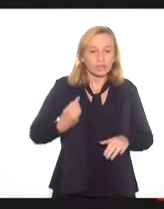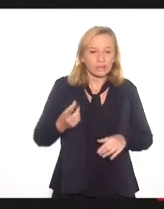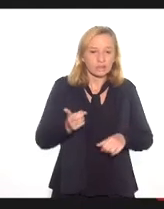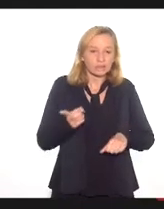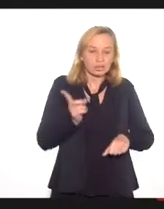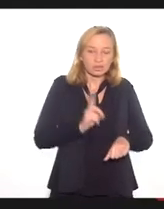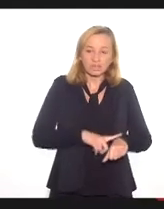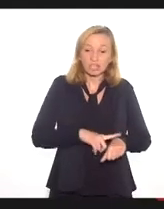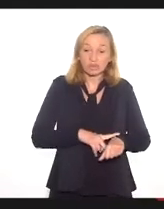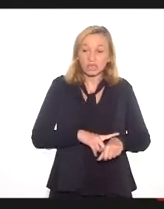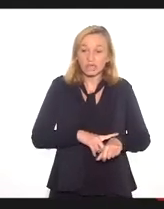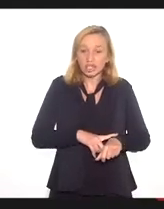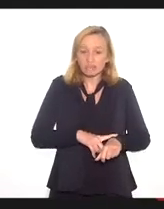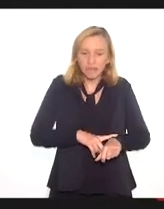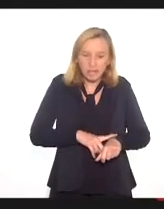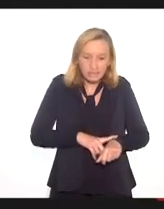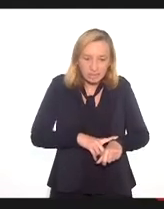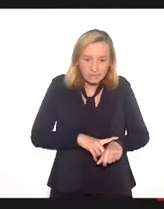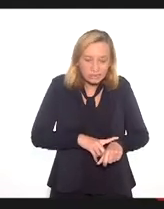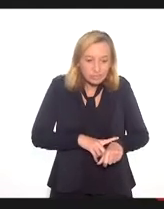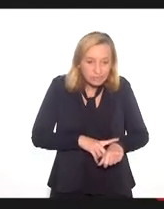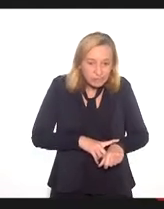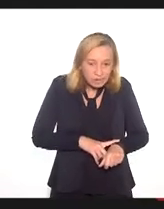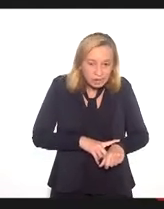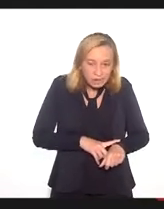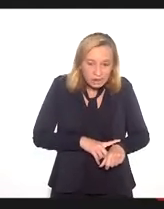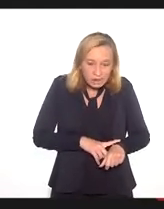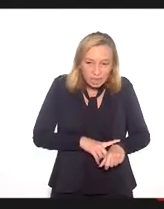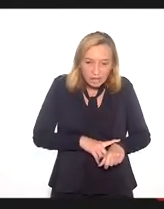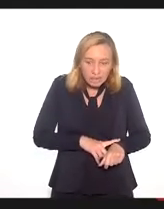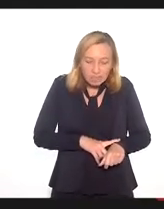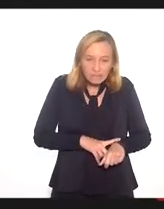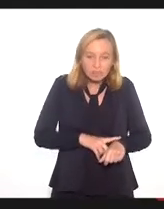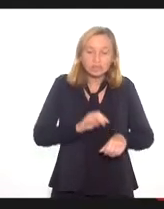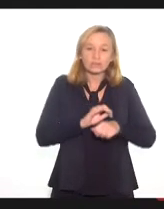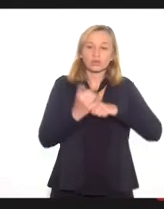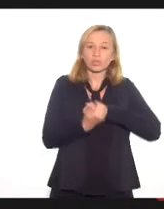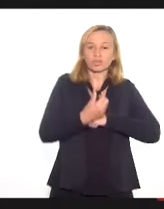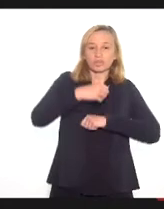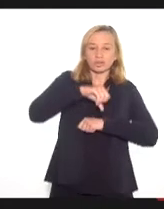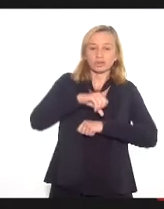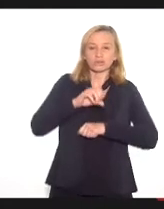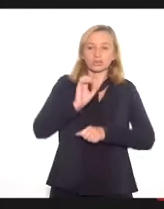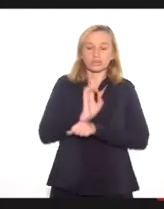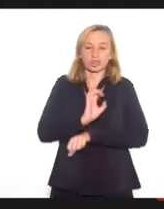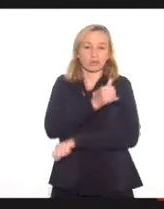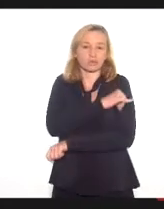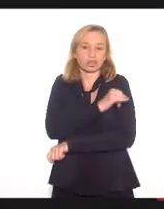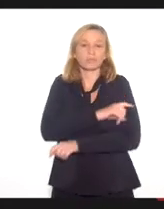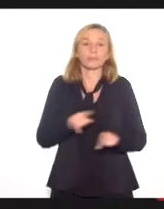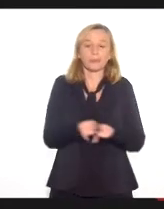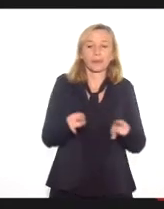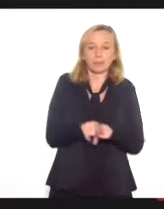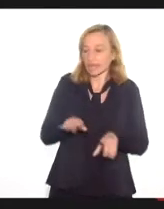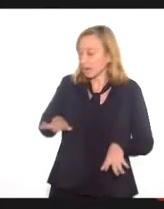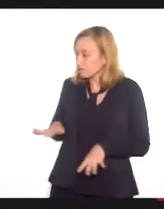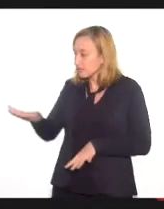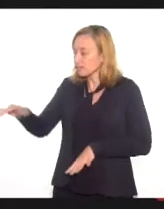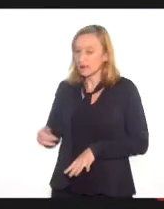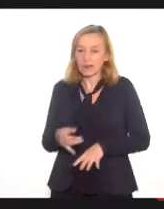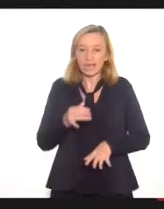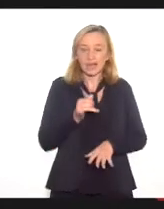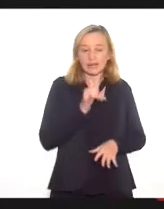a gente tem esse recorde de 9 mil casos de Covid no estado do Rio de Janeiro, se falar muito disso. E as favelas são exemplo disso.